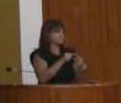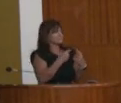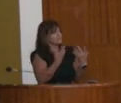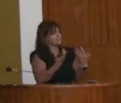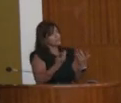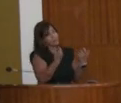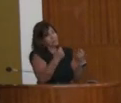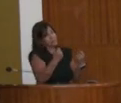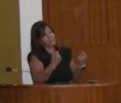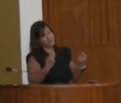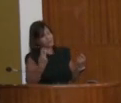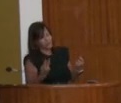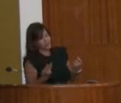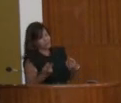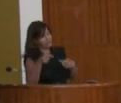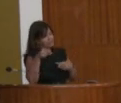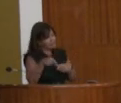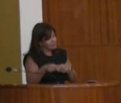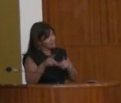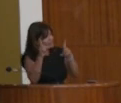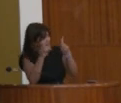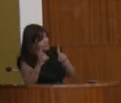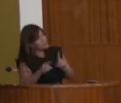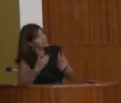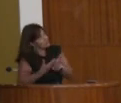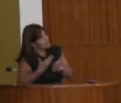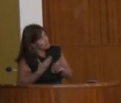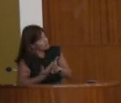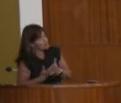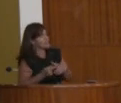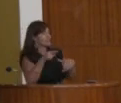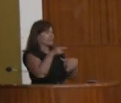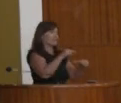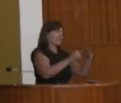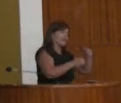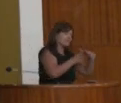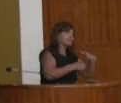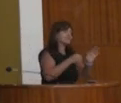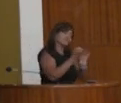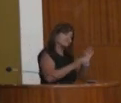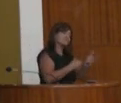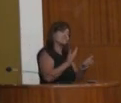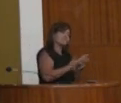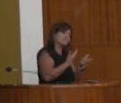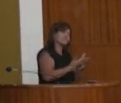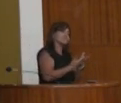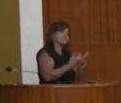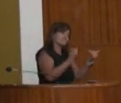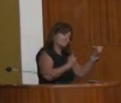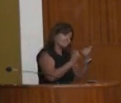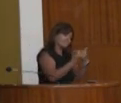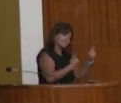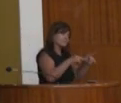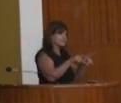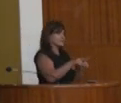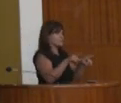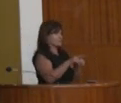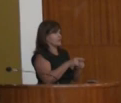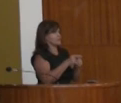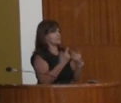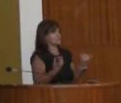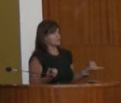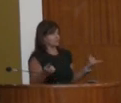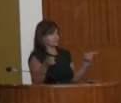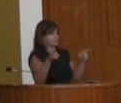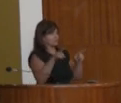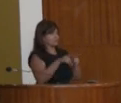avançar. Então, eu acho que essa junção da pessoa com deficiência poder se preparar, como está